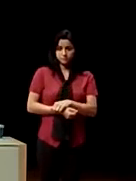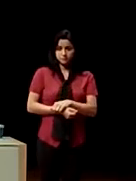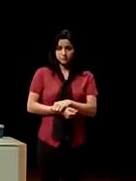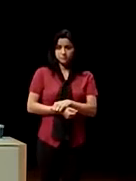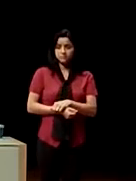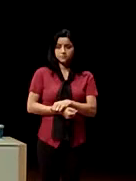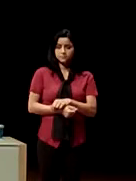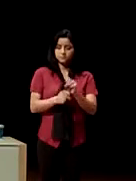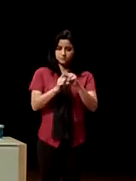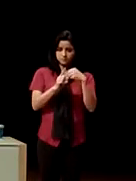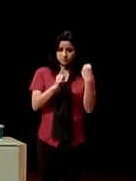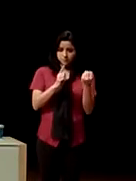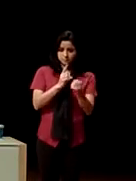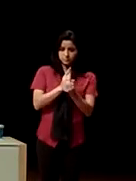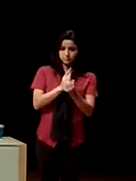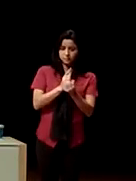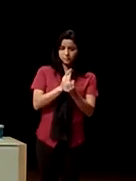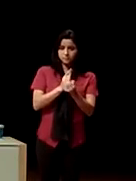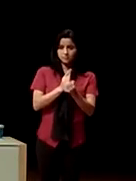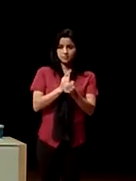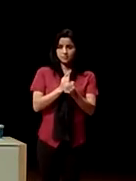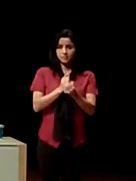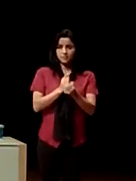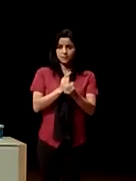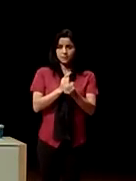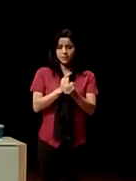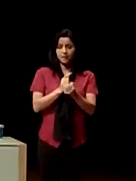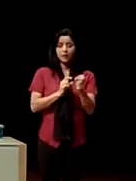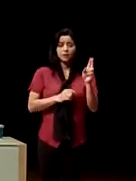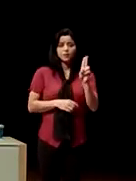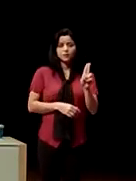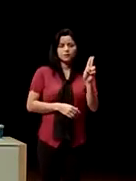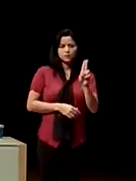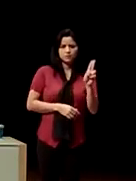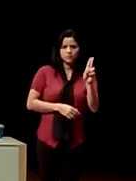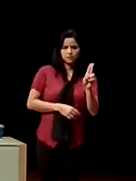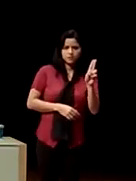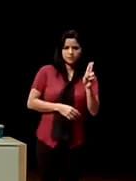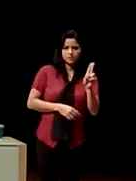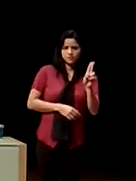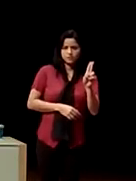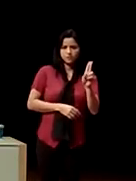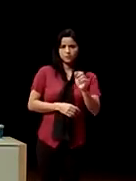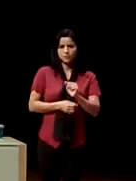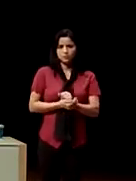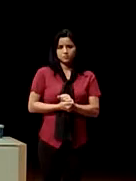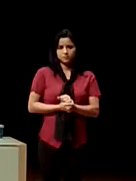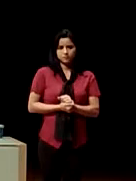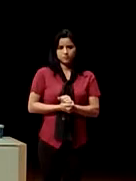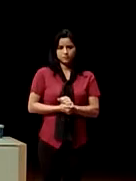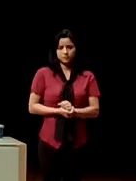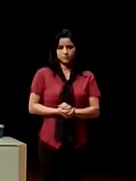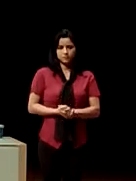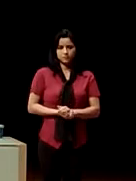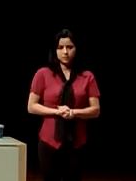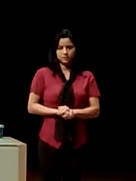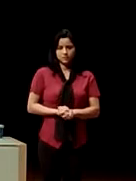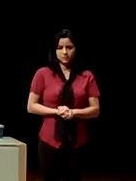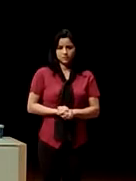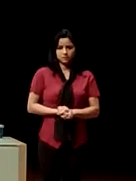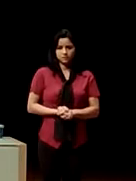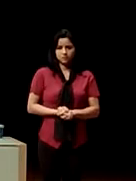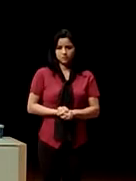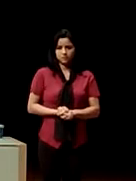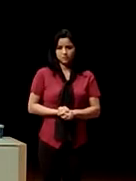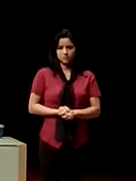da pedagogia social da universidade de I entered